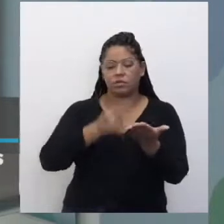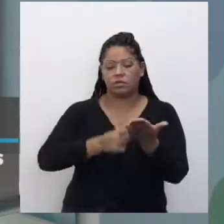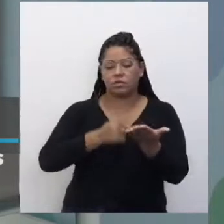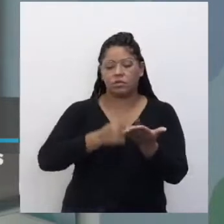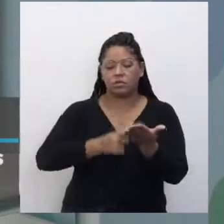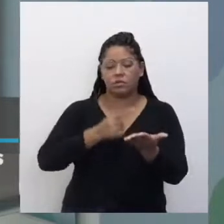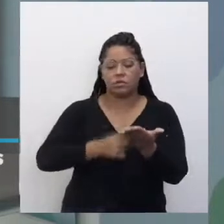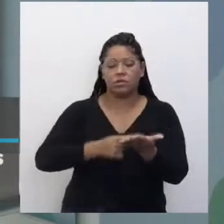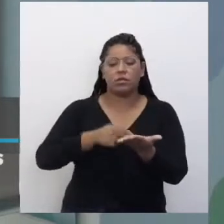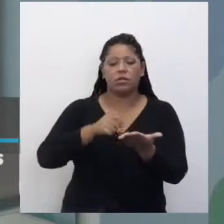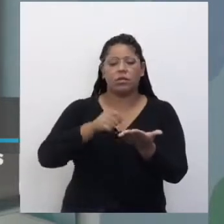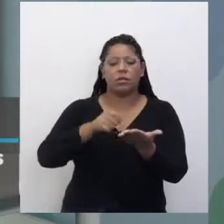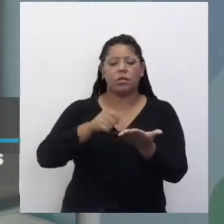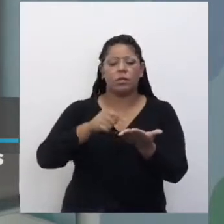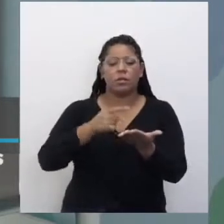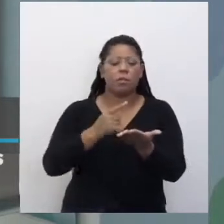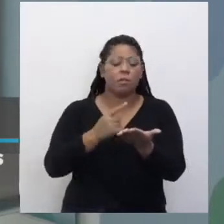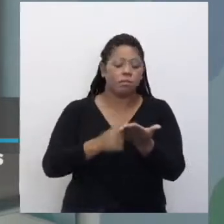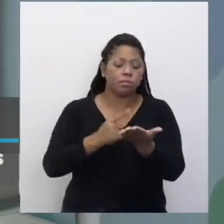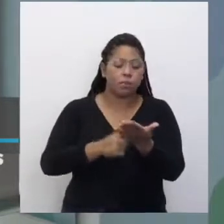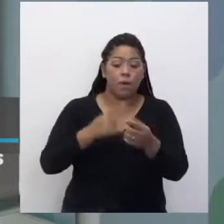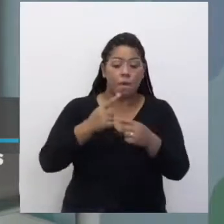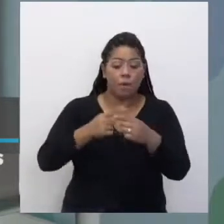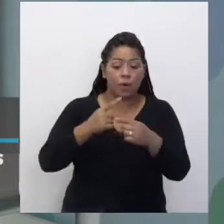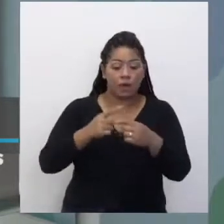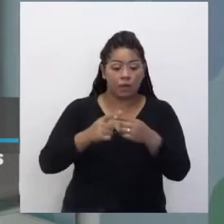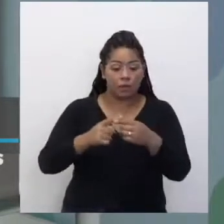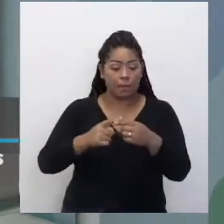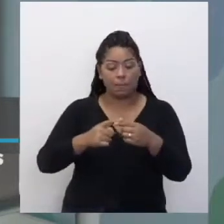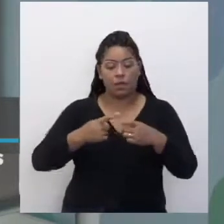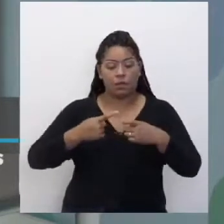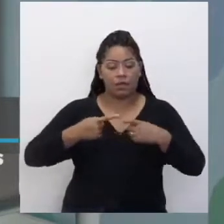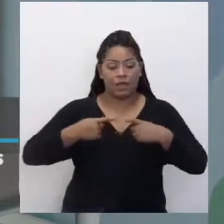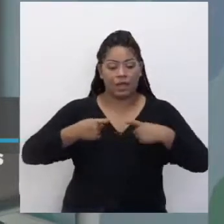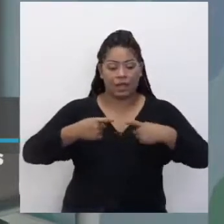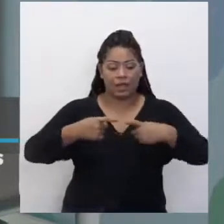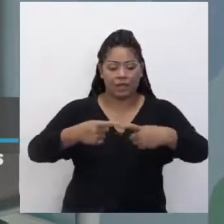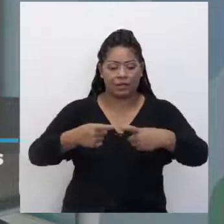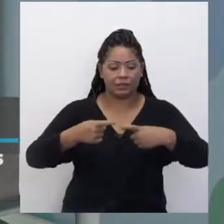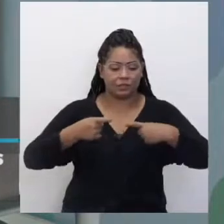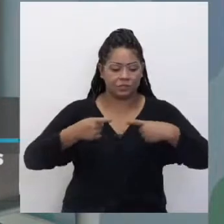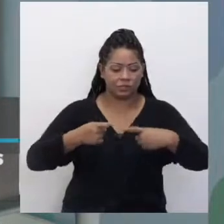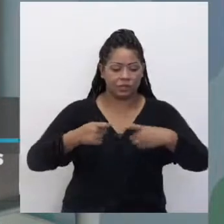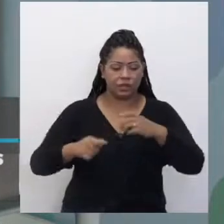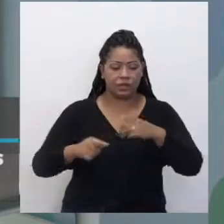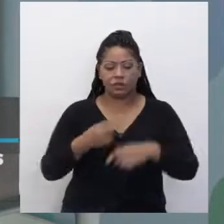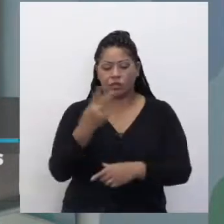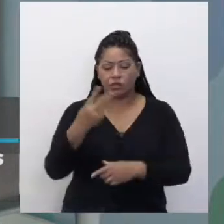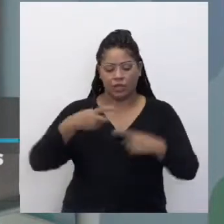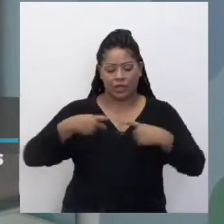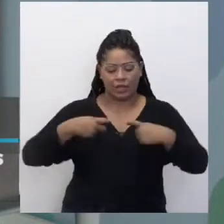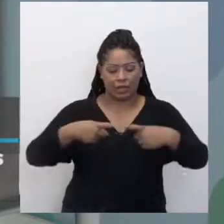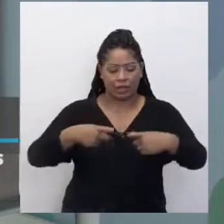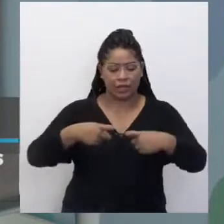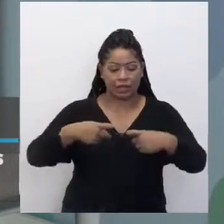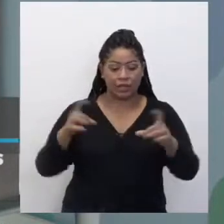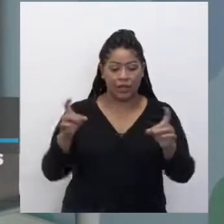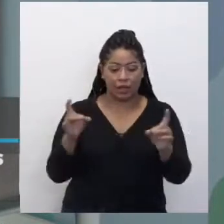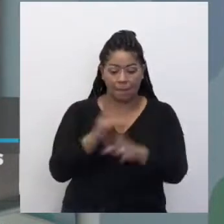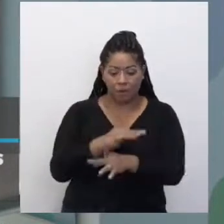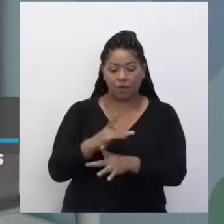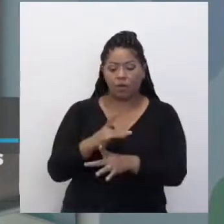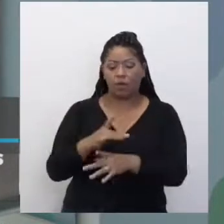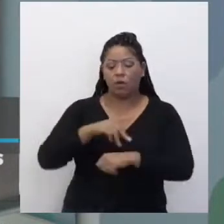Já no período do final da Segunda Guerra Mundial, né? E logicamente os Estados Unidos já mostrando aí o seu poder perante os outros países,